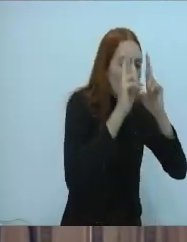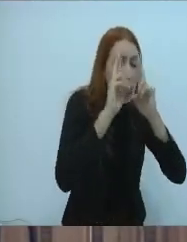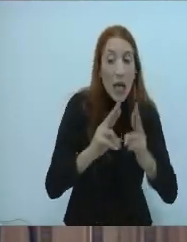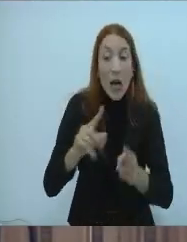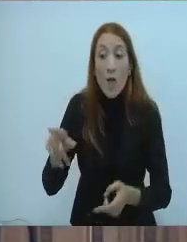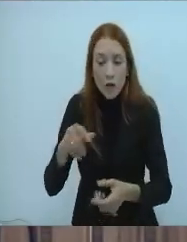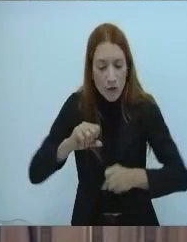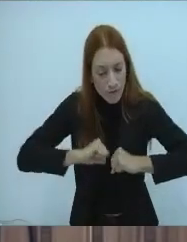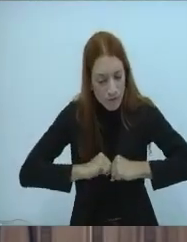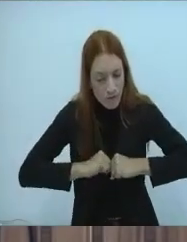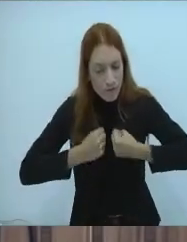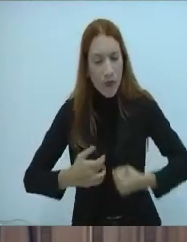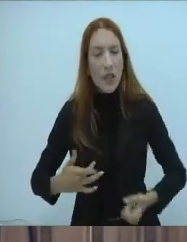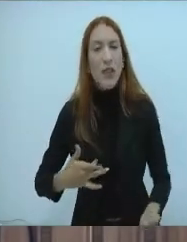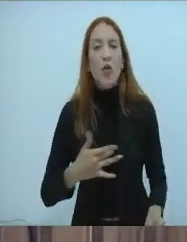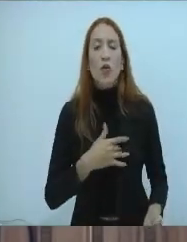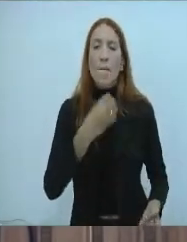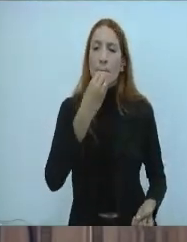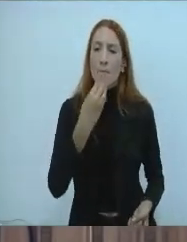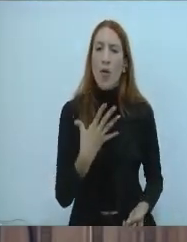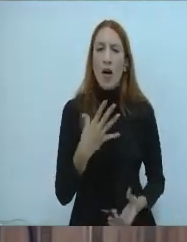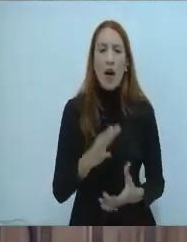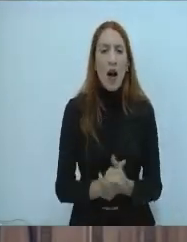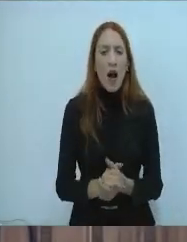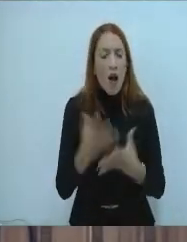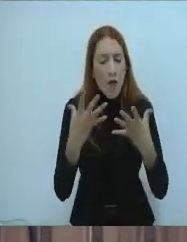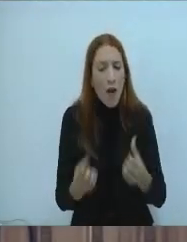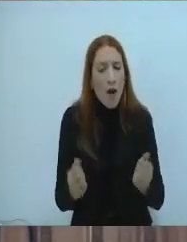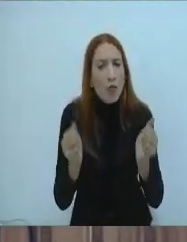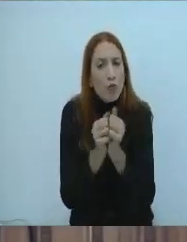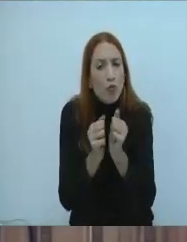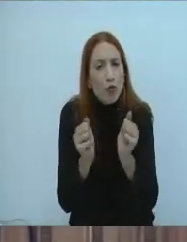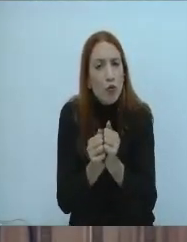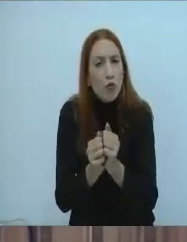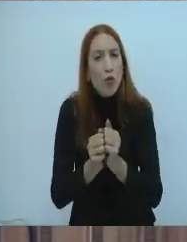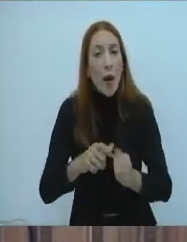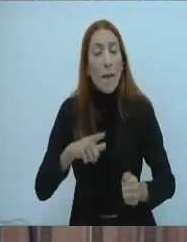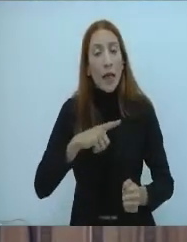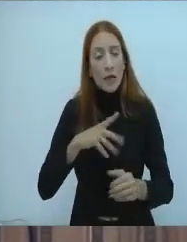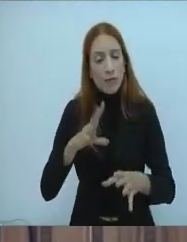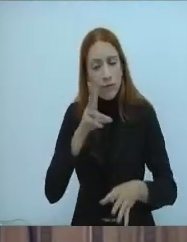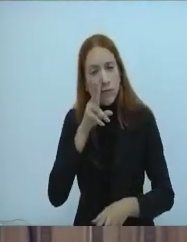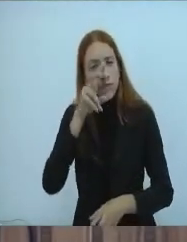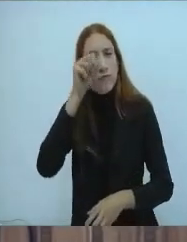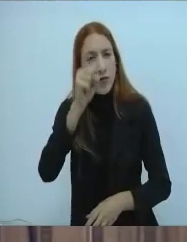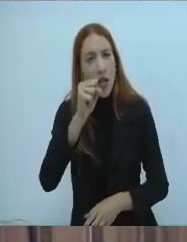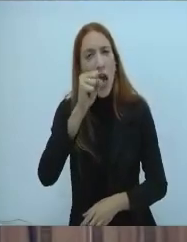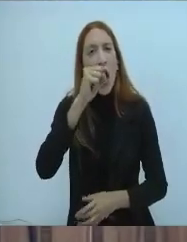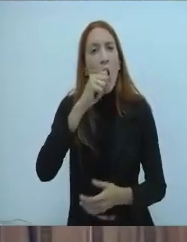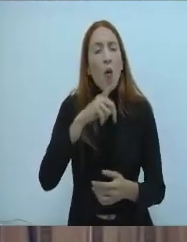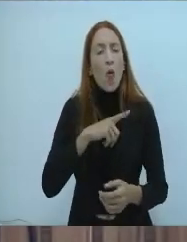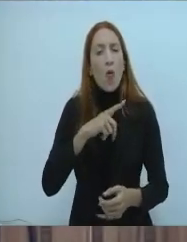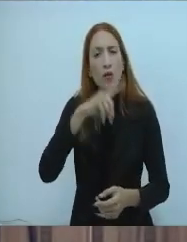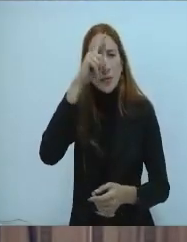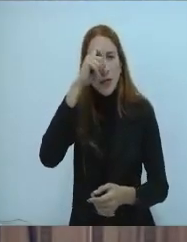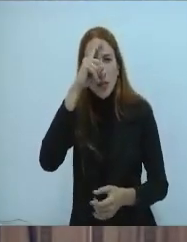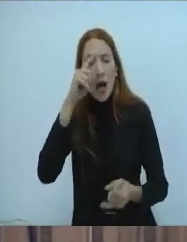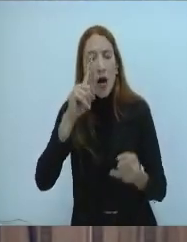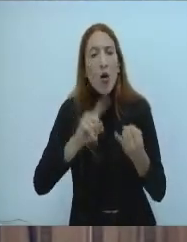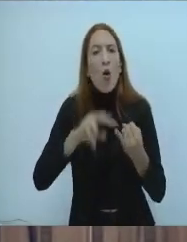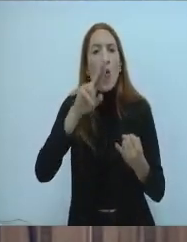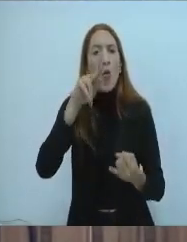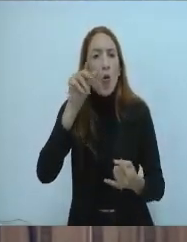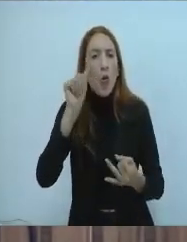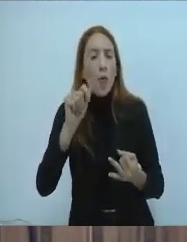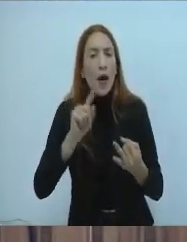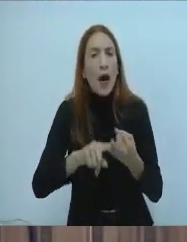boa e Teixeira de Freitas vamos trabalhar juntos para fortalecer o hospital municipal para fortalecer a UPA para fortalecer a